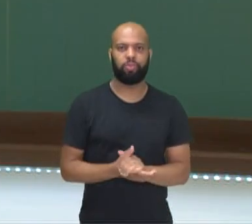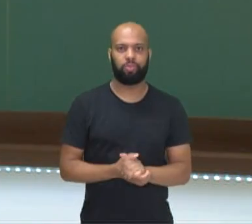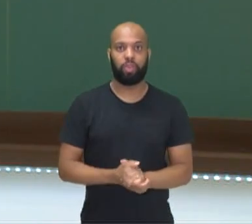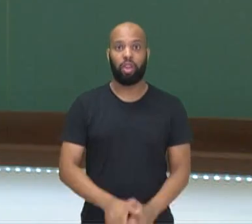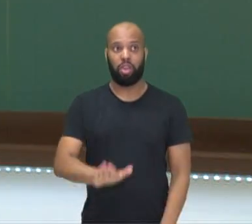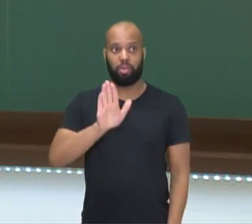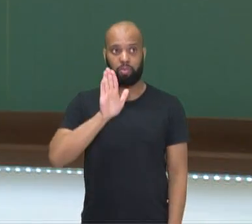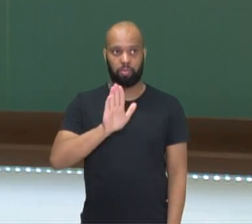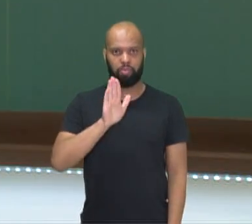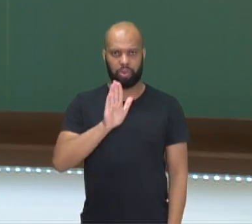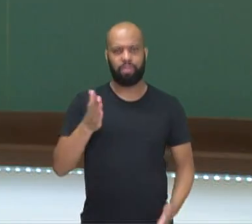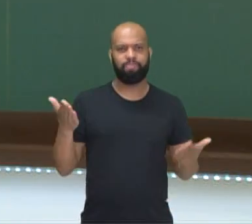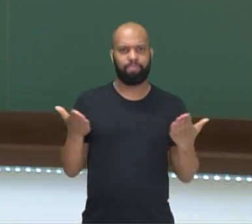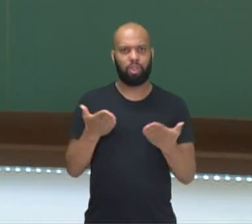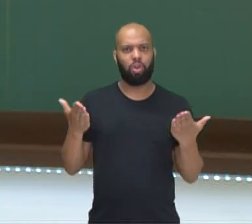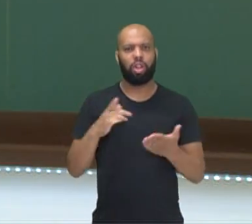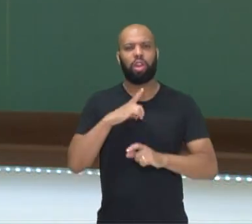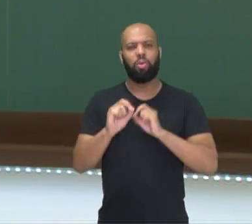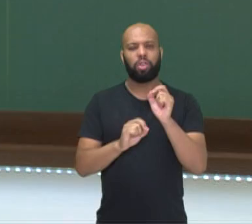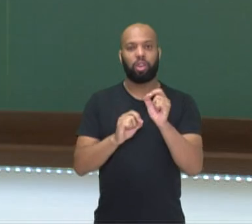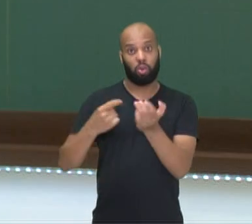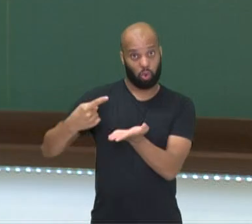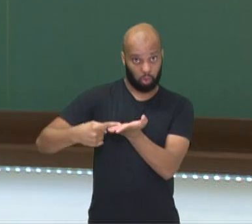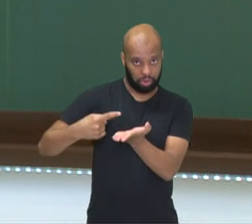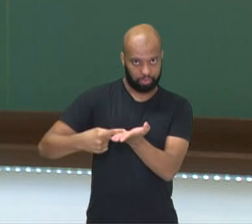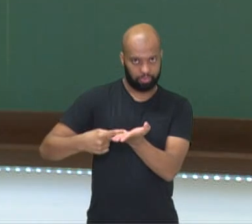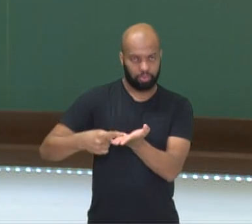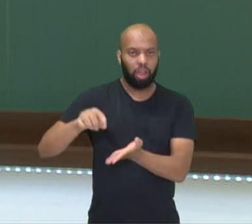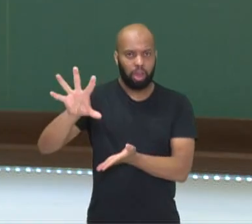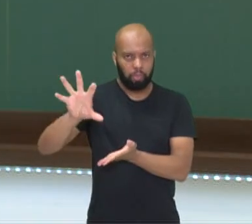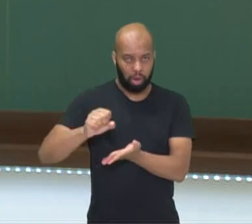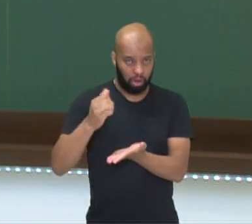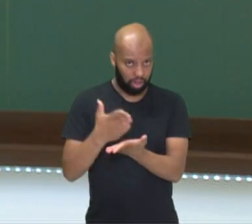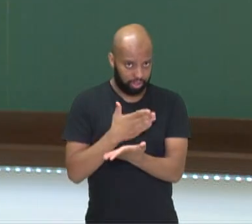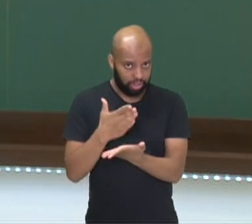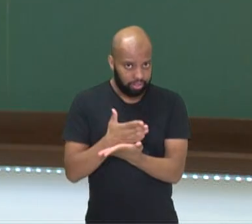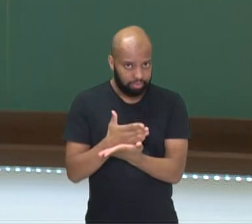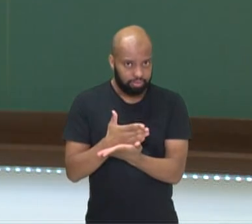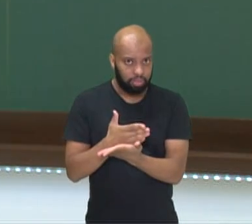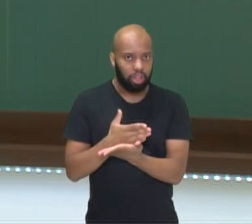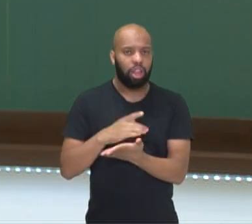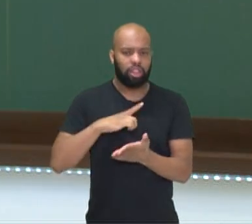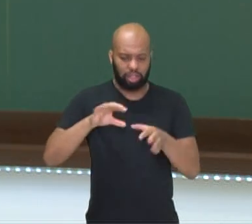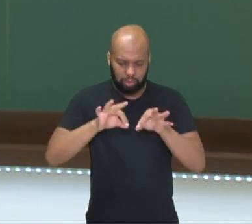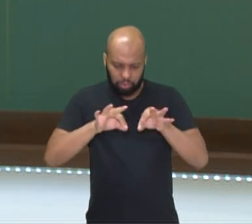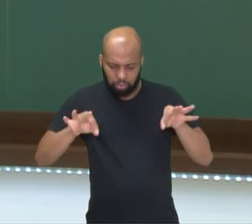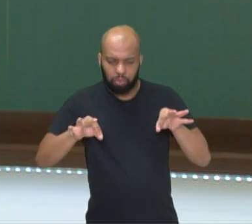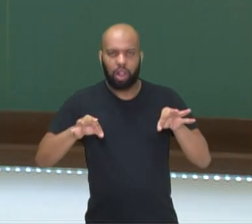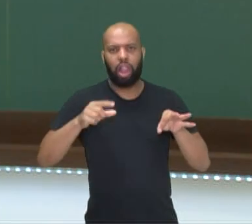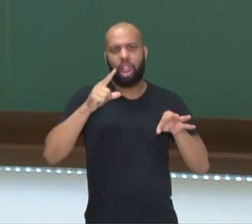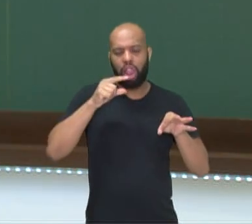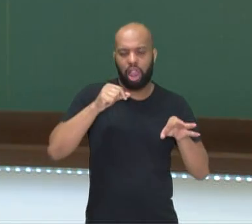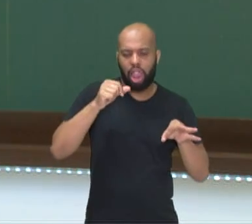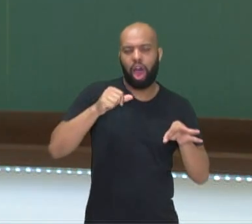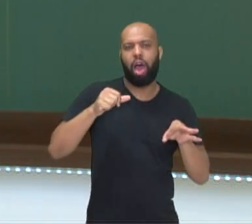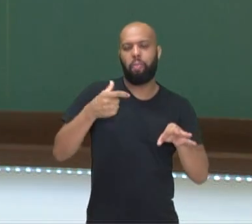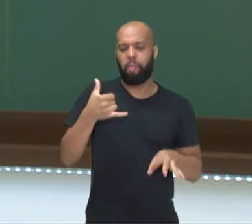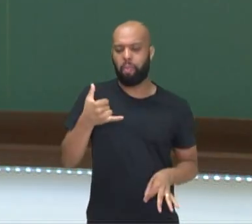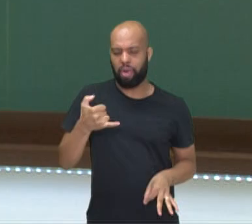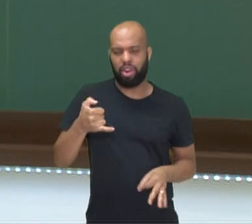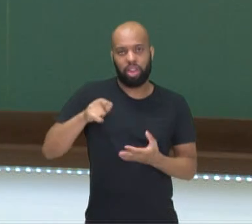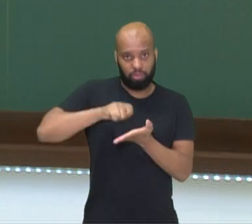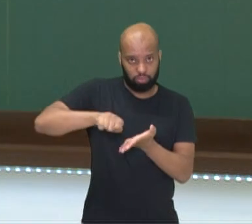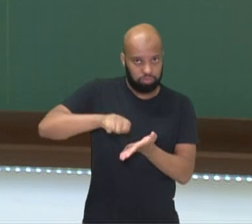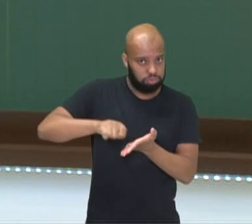nossa aula, vamos fazer os nossos combinados? Cadê o seu caderno? Cadê o seu penal? Para fazermos as anotações de